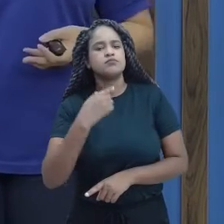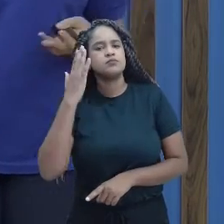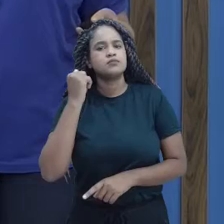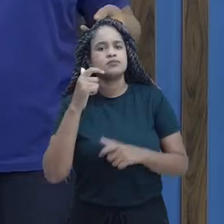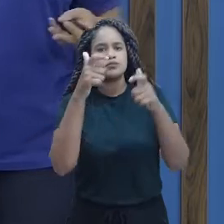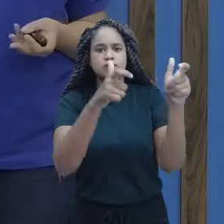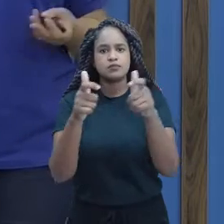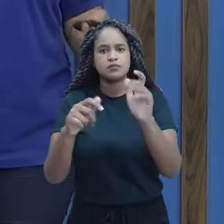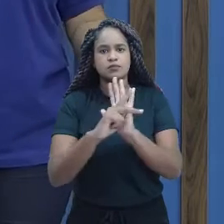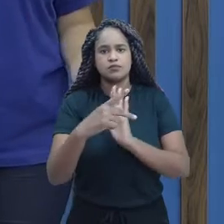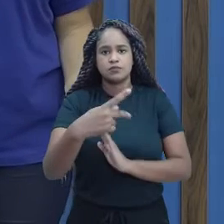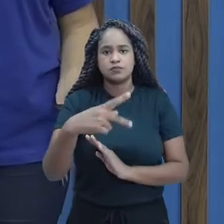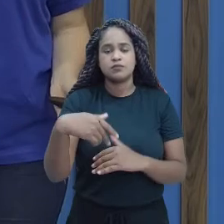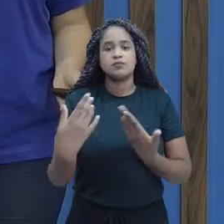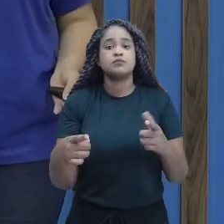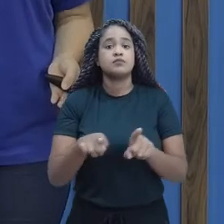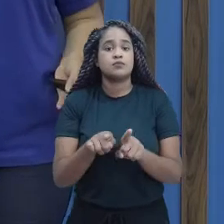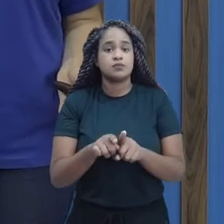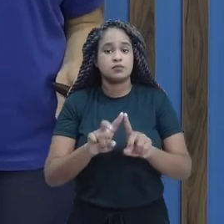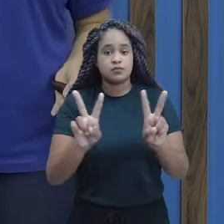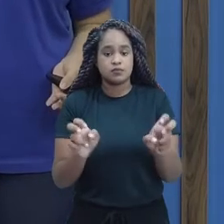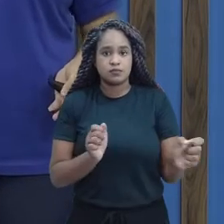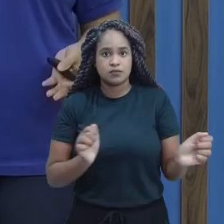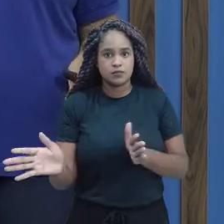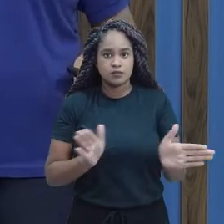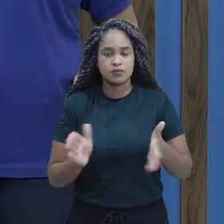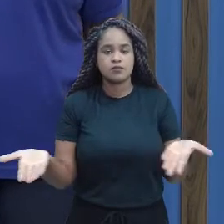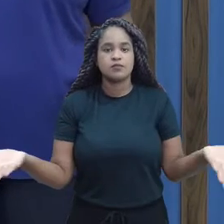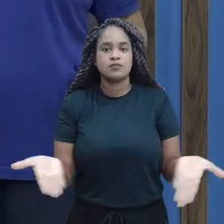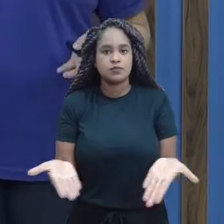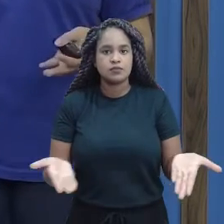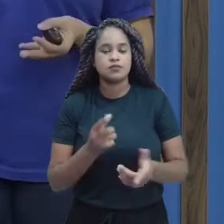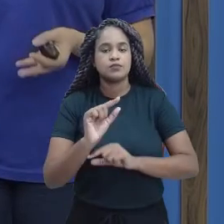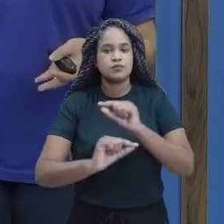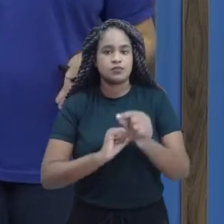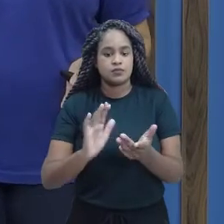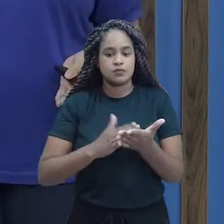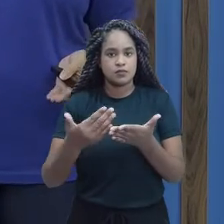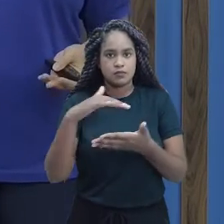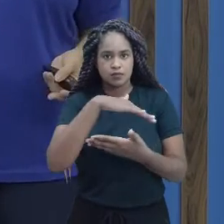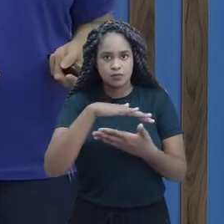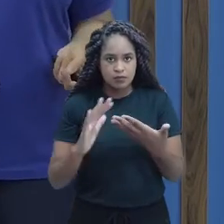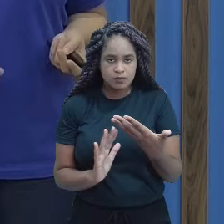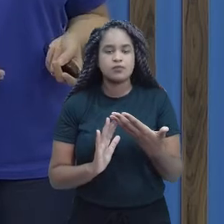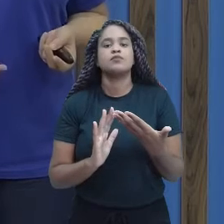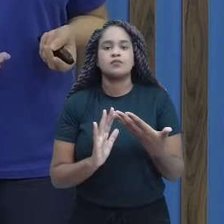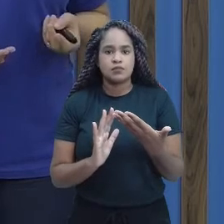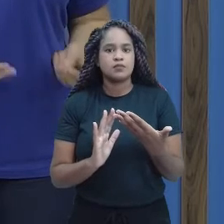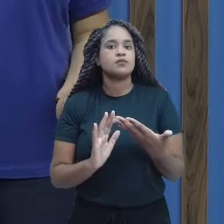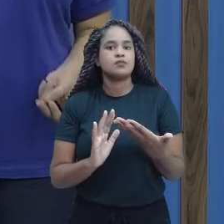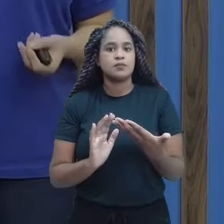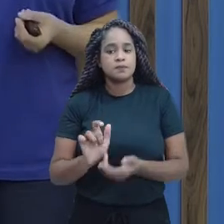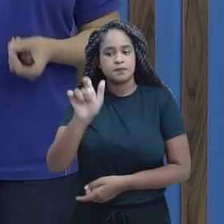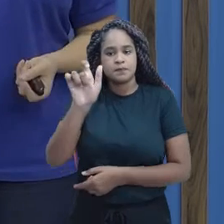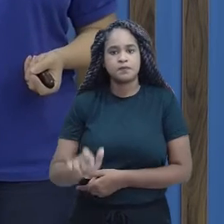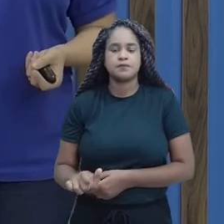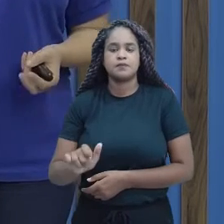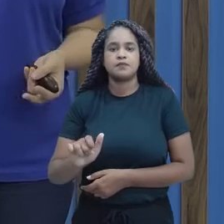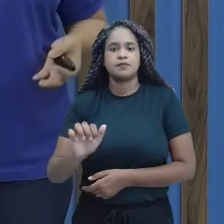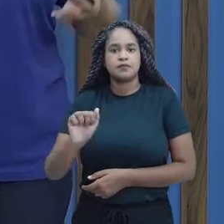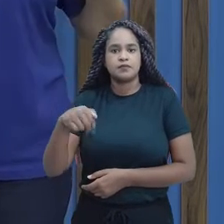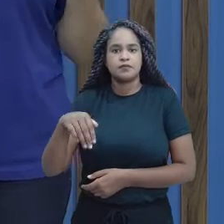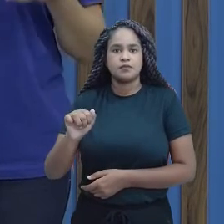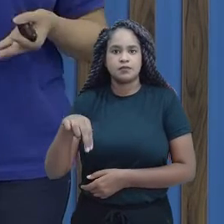da comunicação, com a acessibilidade, hoje quem está me ajudando com a tradução simultânea para a língua brasileira de sinais é a Amanda,